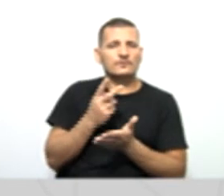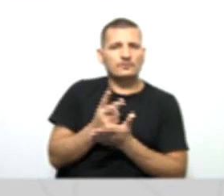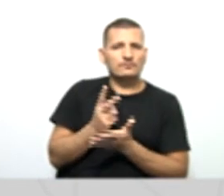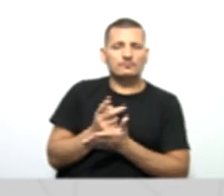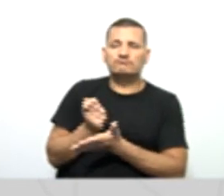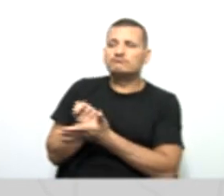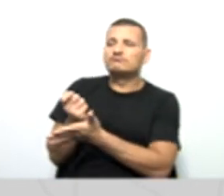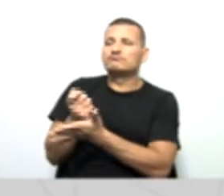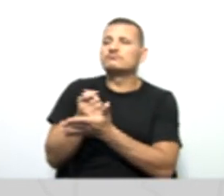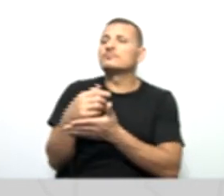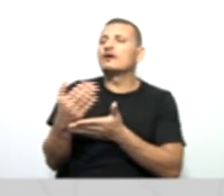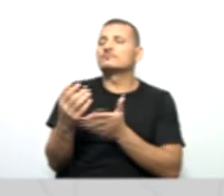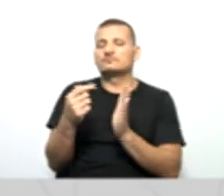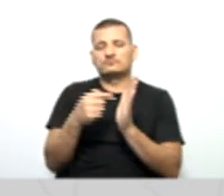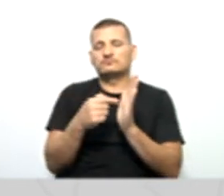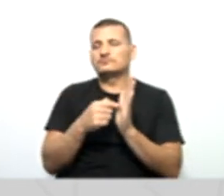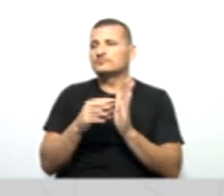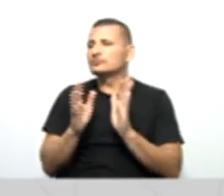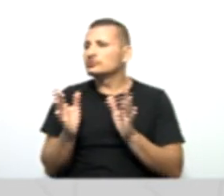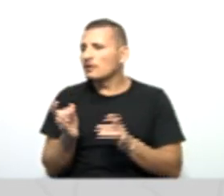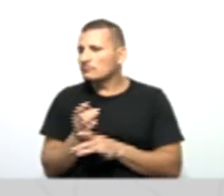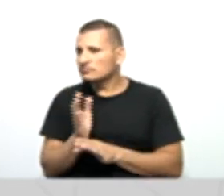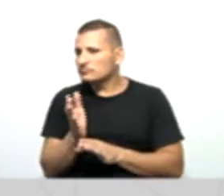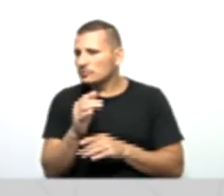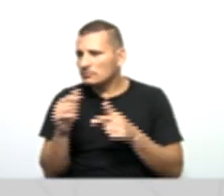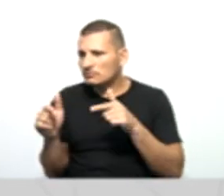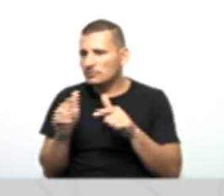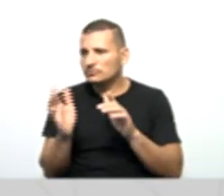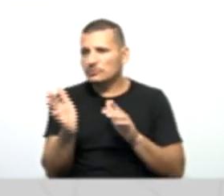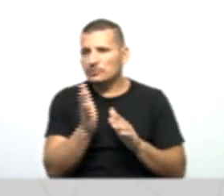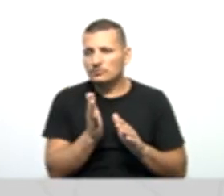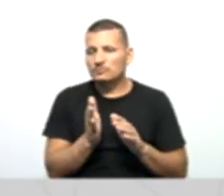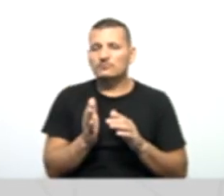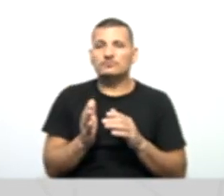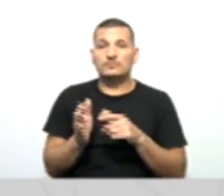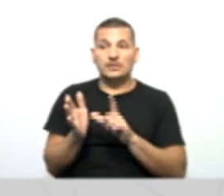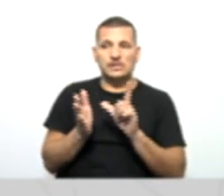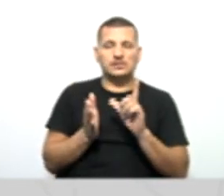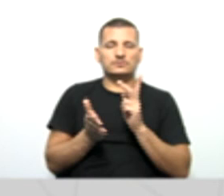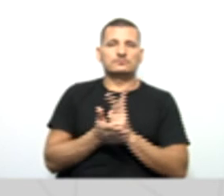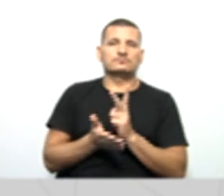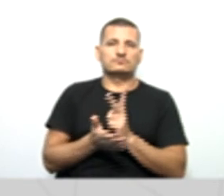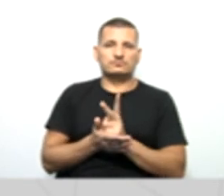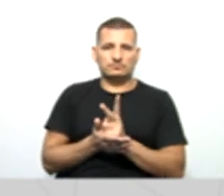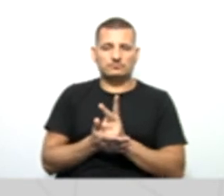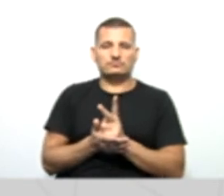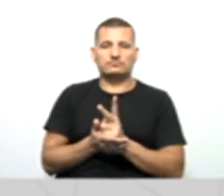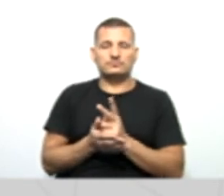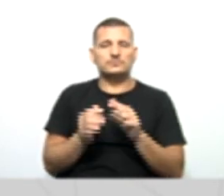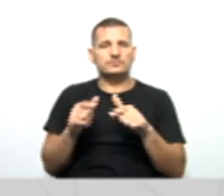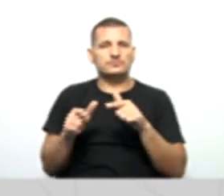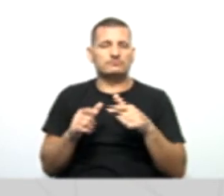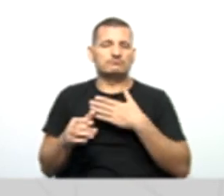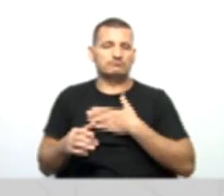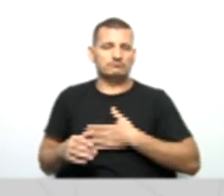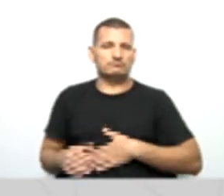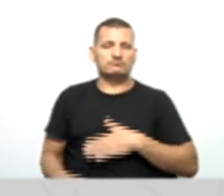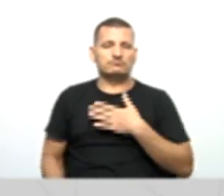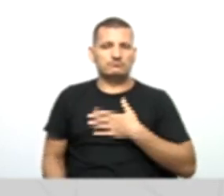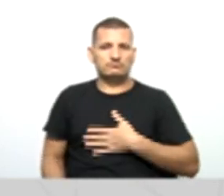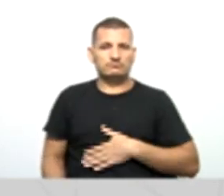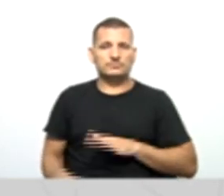por aquelas atividades, sempre que possível com antecedência, para que se trabalhe de uma forma bem tranquila,